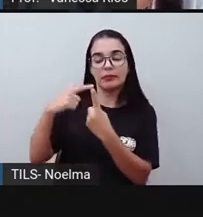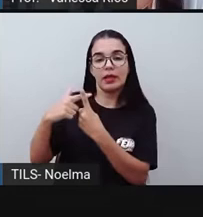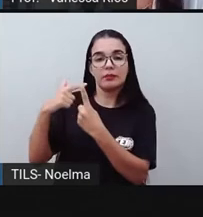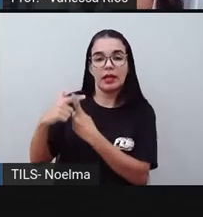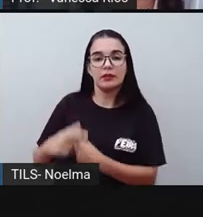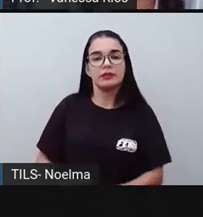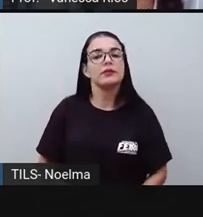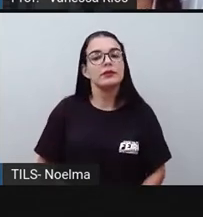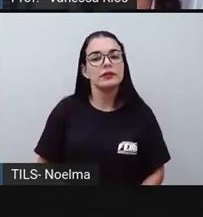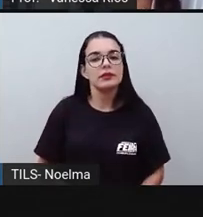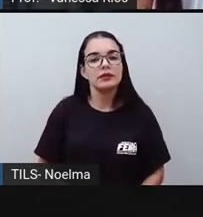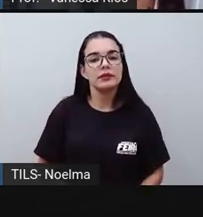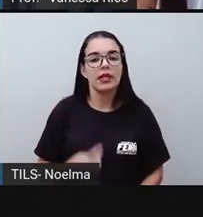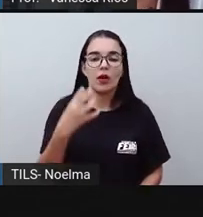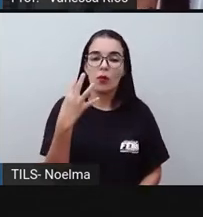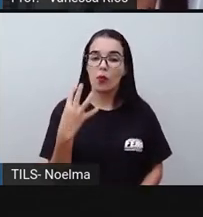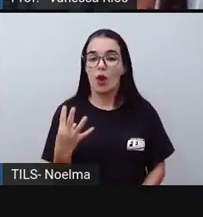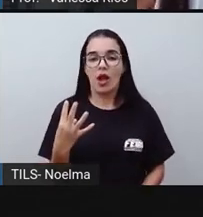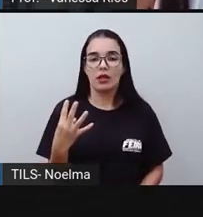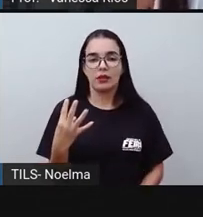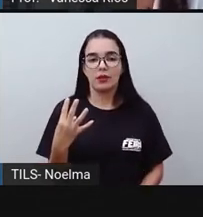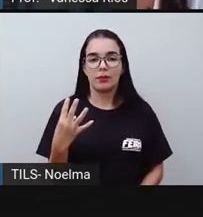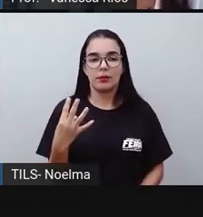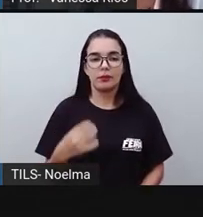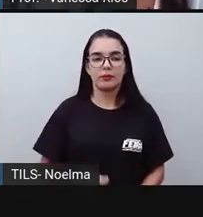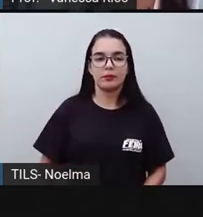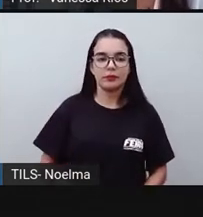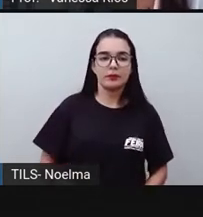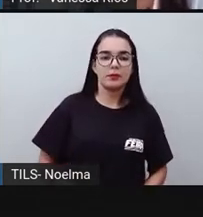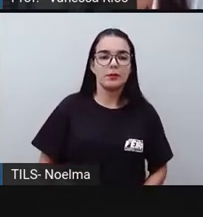buquê, três rosas.